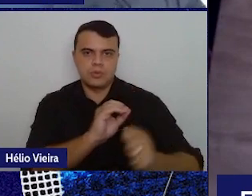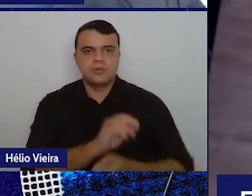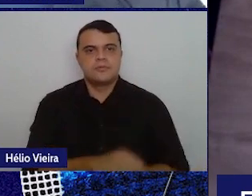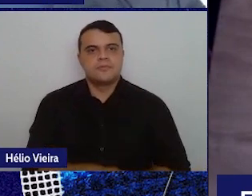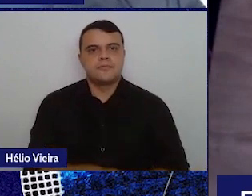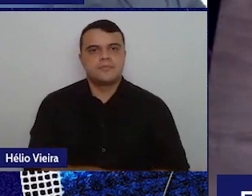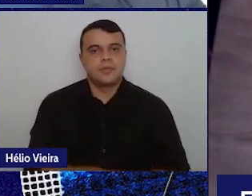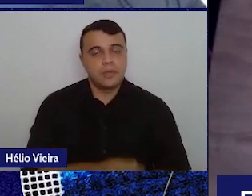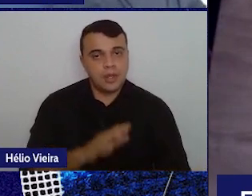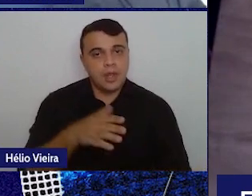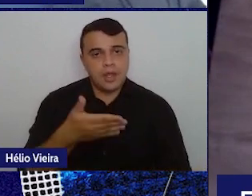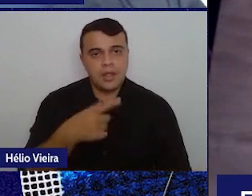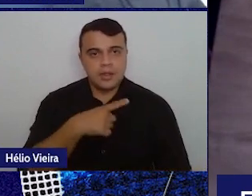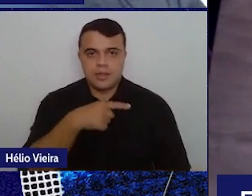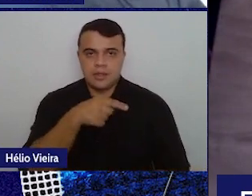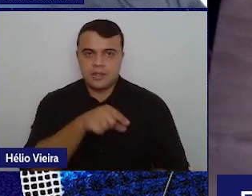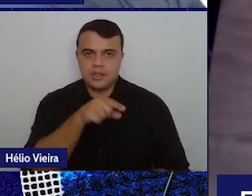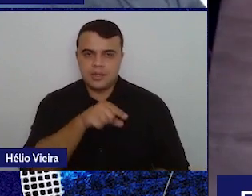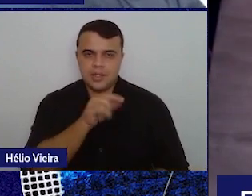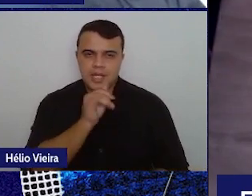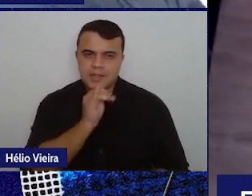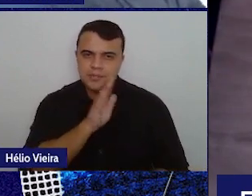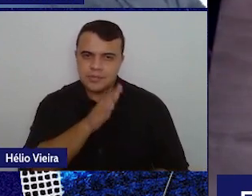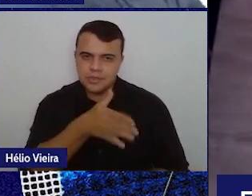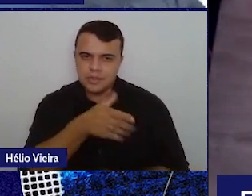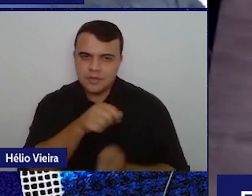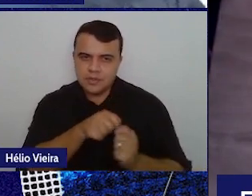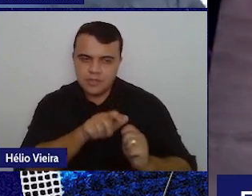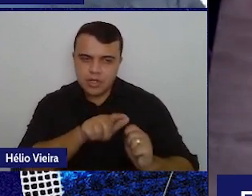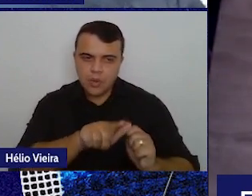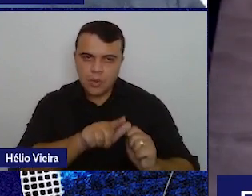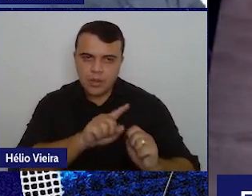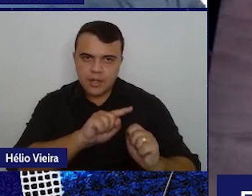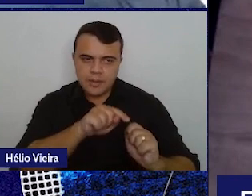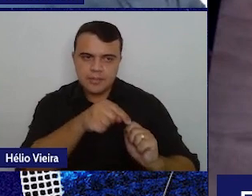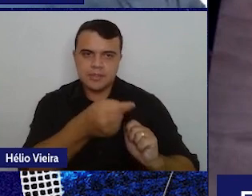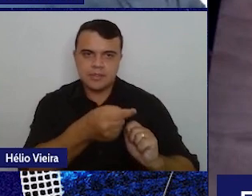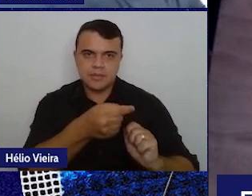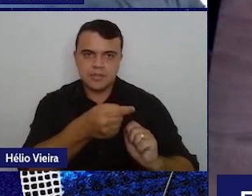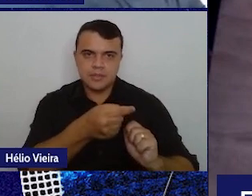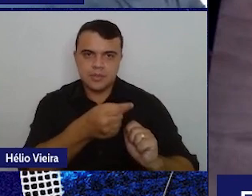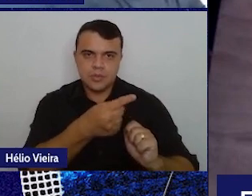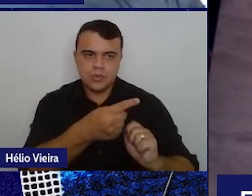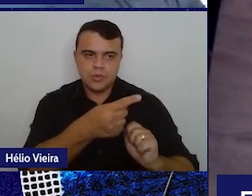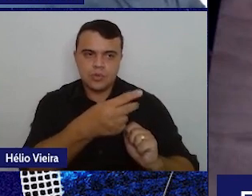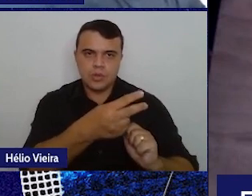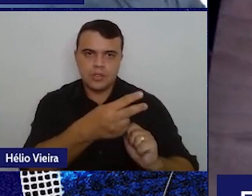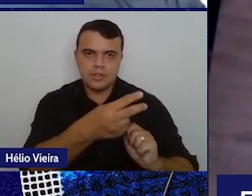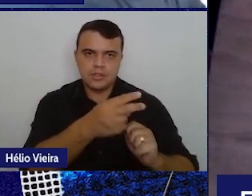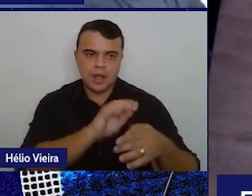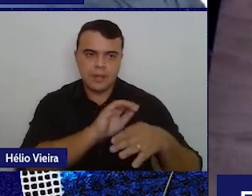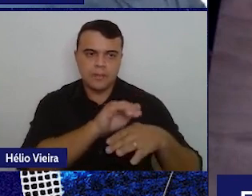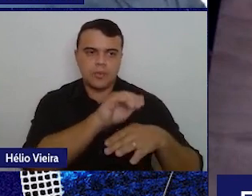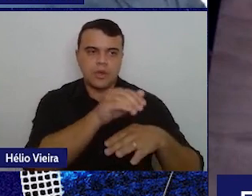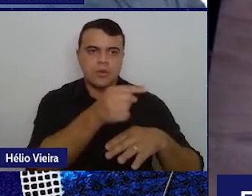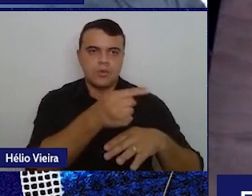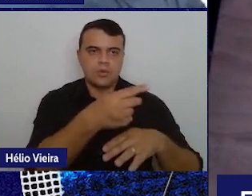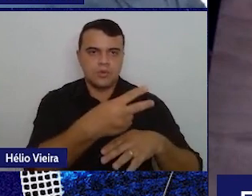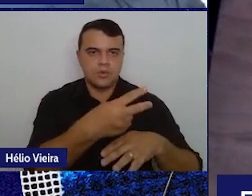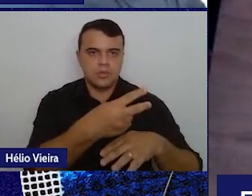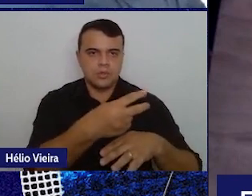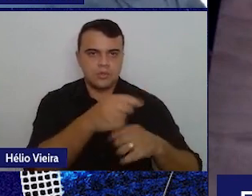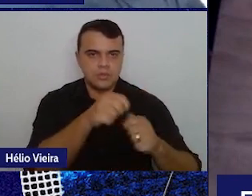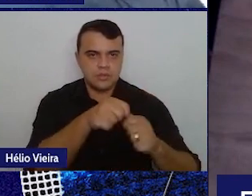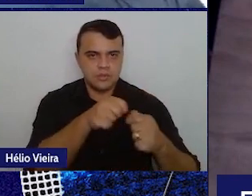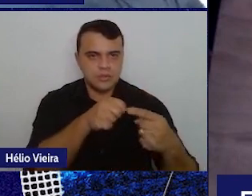E aí aqui como eu já vou ter que fazer outra passada, então vou ser 1, 2, vou saltar, eu sairia aqui, né? Vou saltar